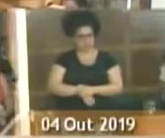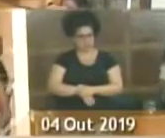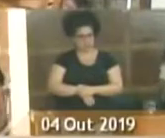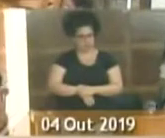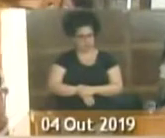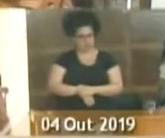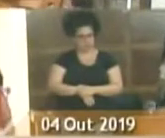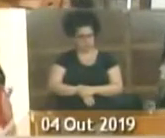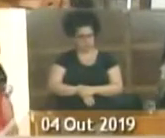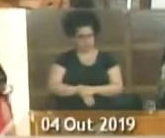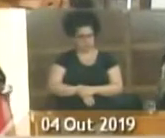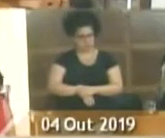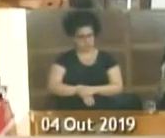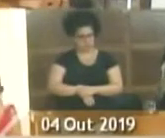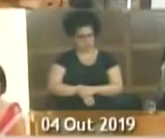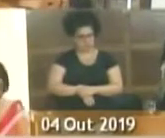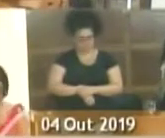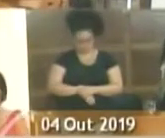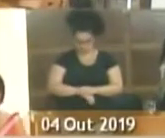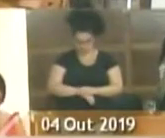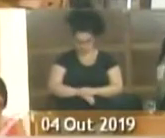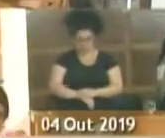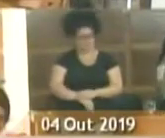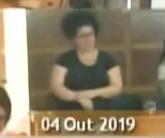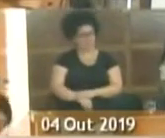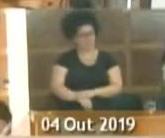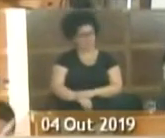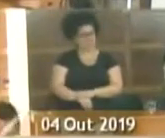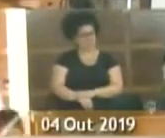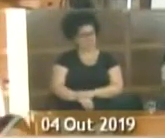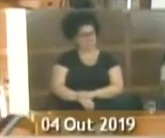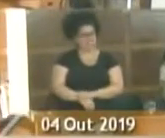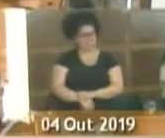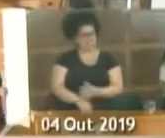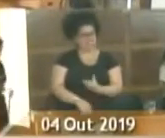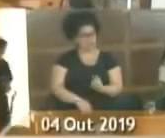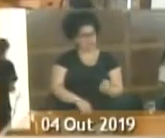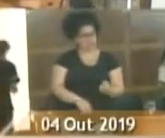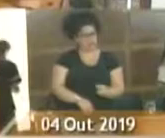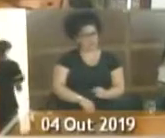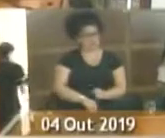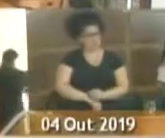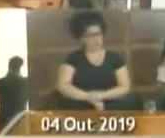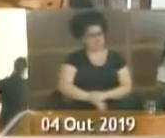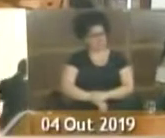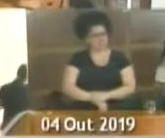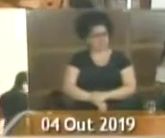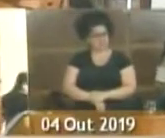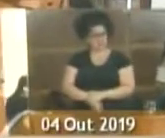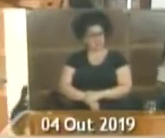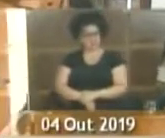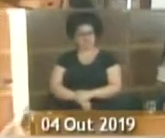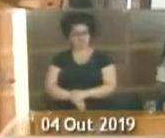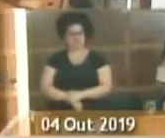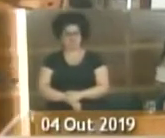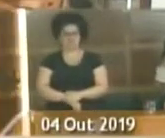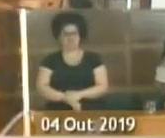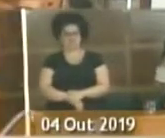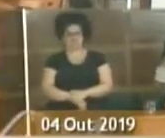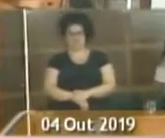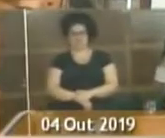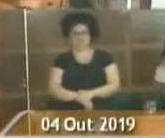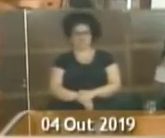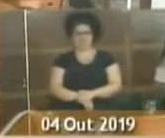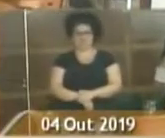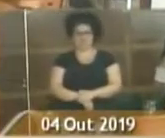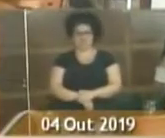1997 e é agente federal de Angra dos Reis desde 2008 e atualmente trabalha como chefe do setor de estrangeiros